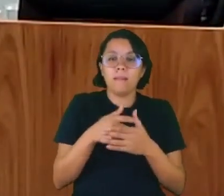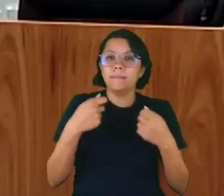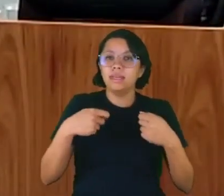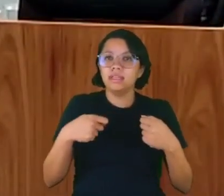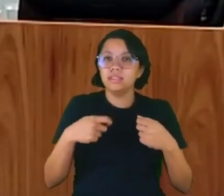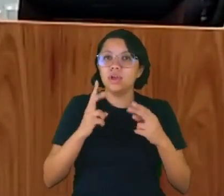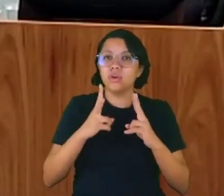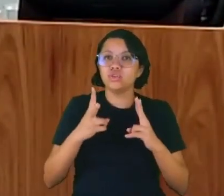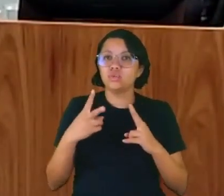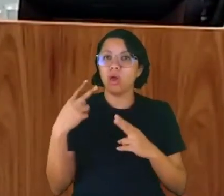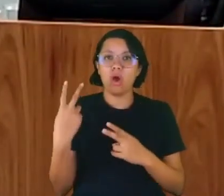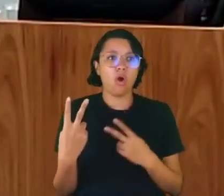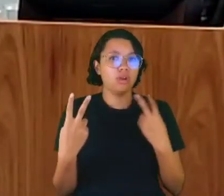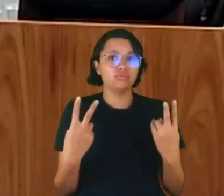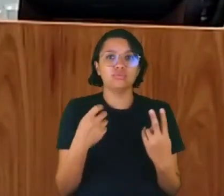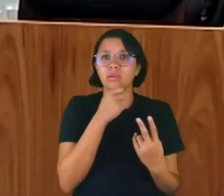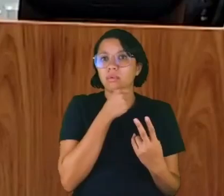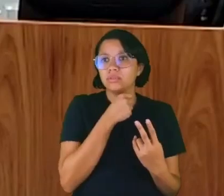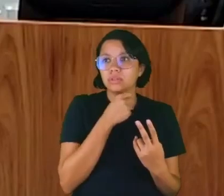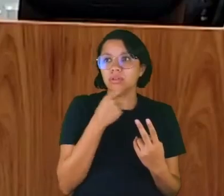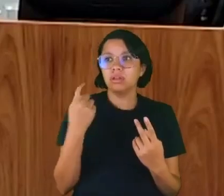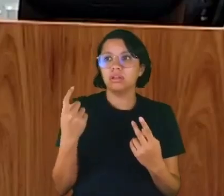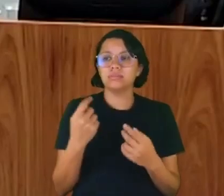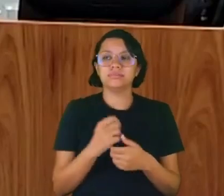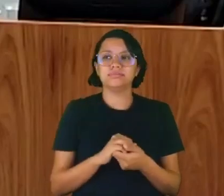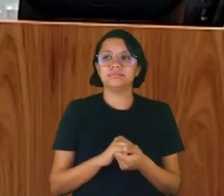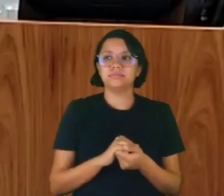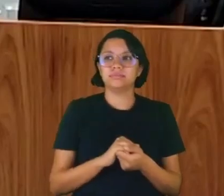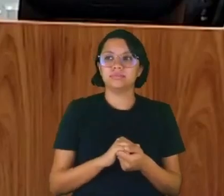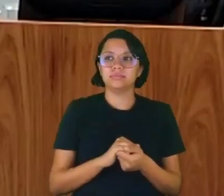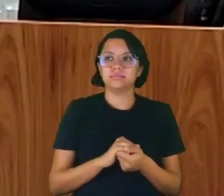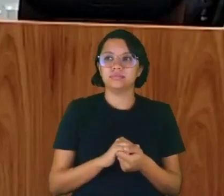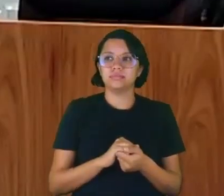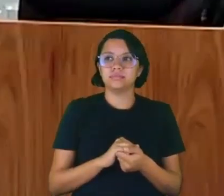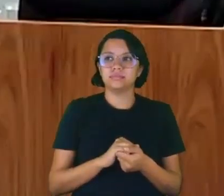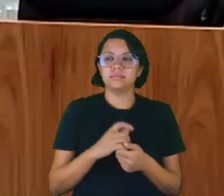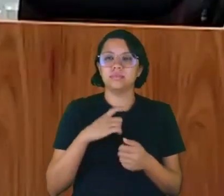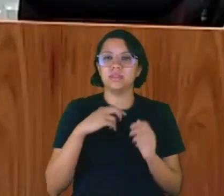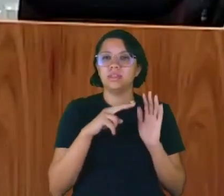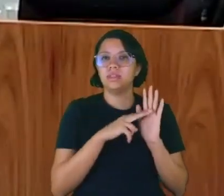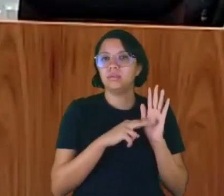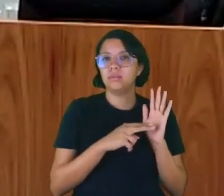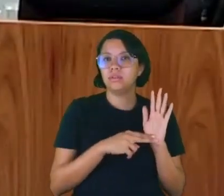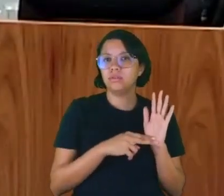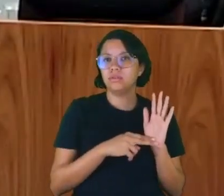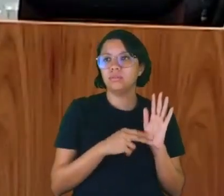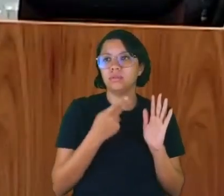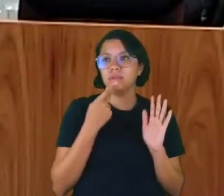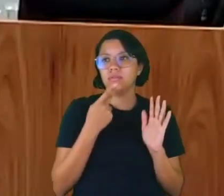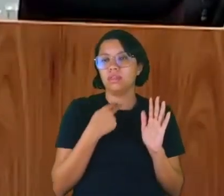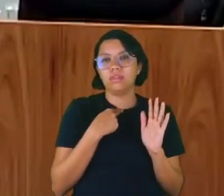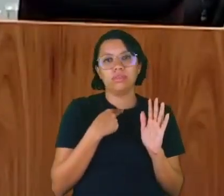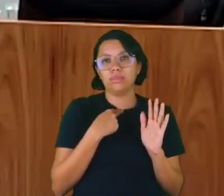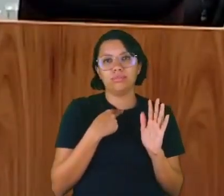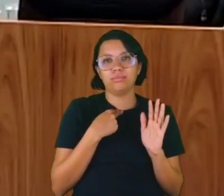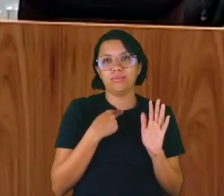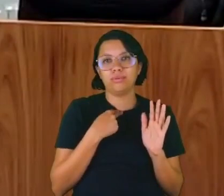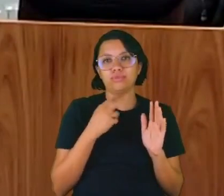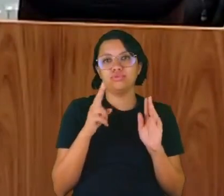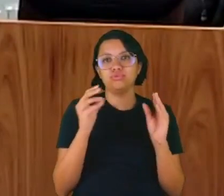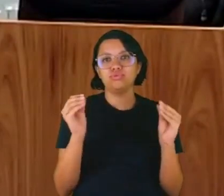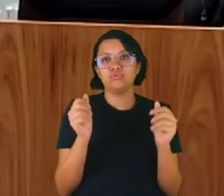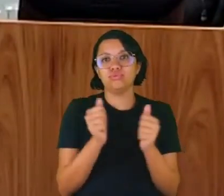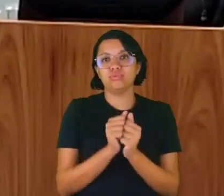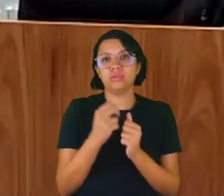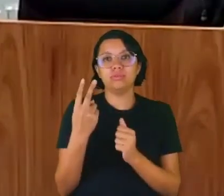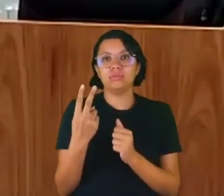aposentadorias. Perdi, evidentemente. Tem uma norma constitucional que diz que não pode acumular. Eu quero saber